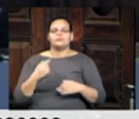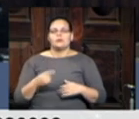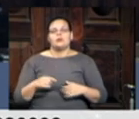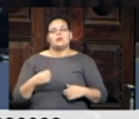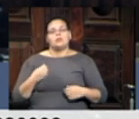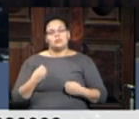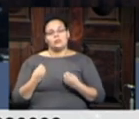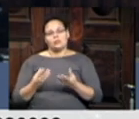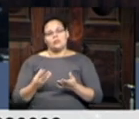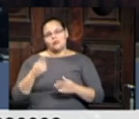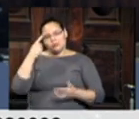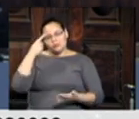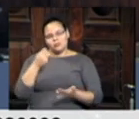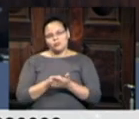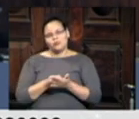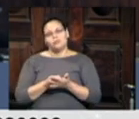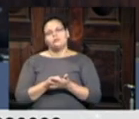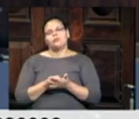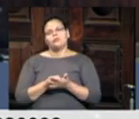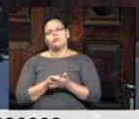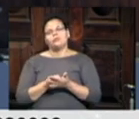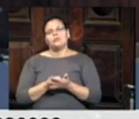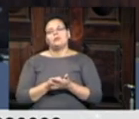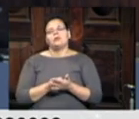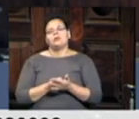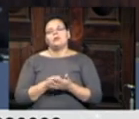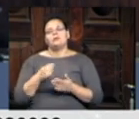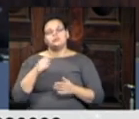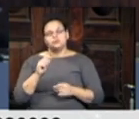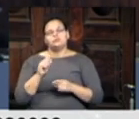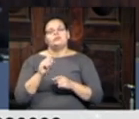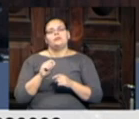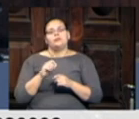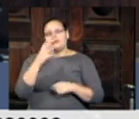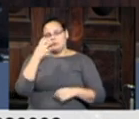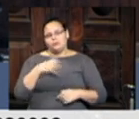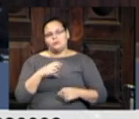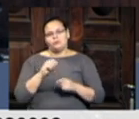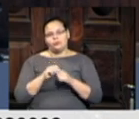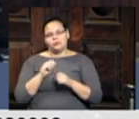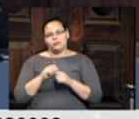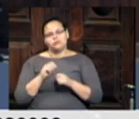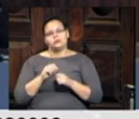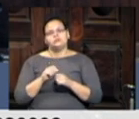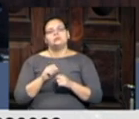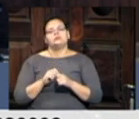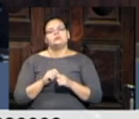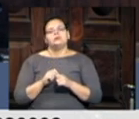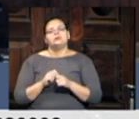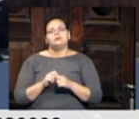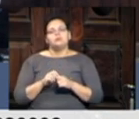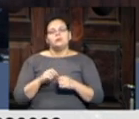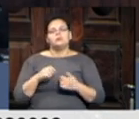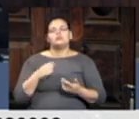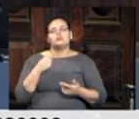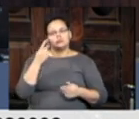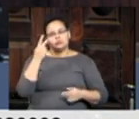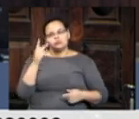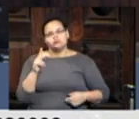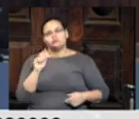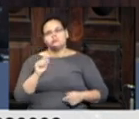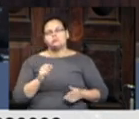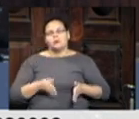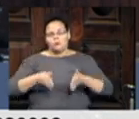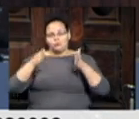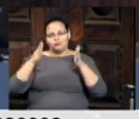dar uma decisão neste teor. Segue fazendo aqui outras ilações sobre